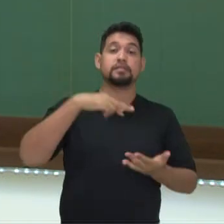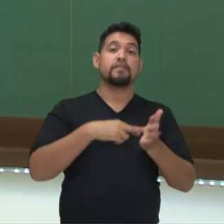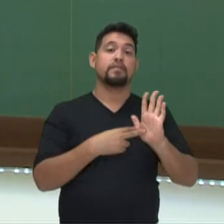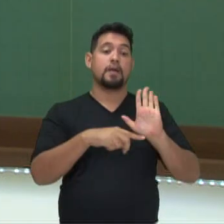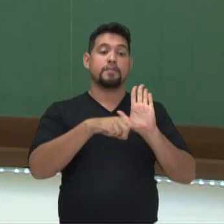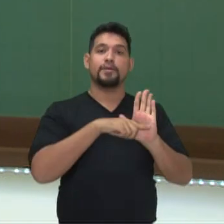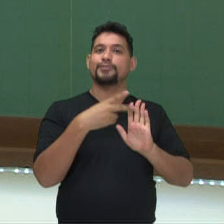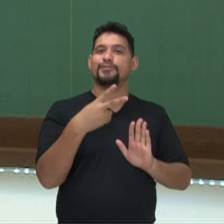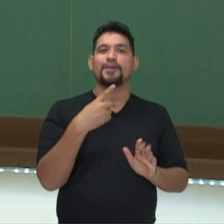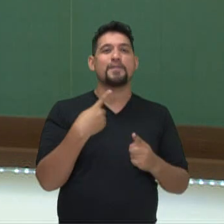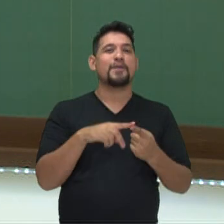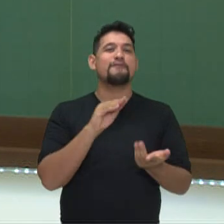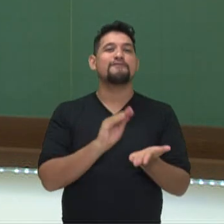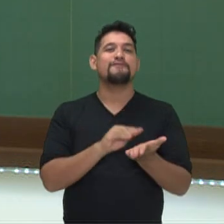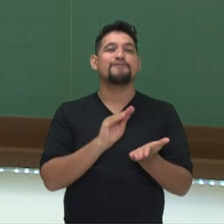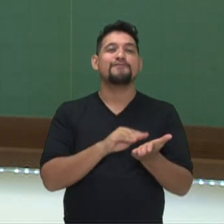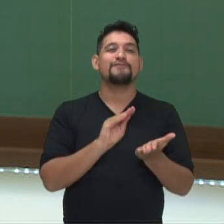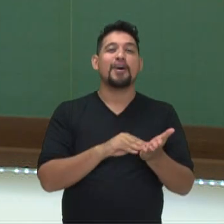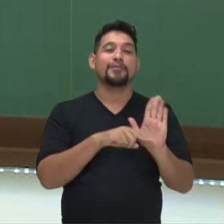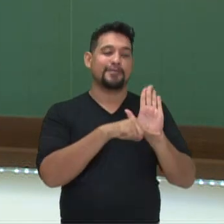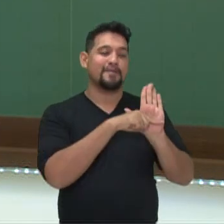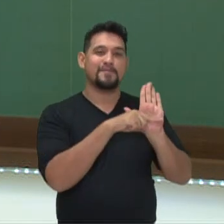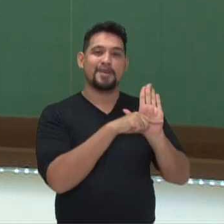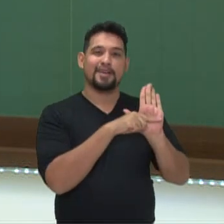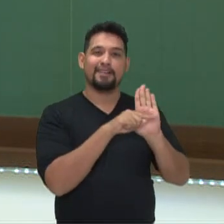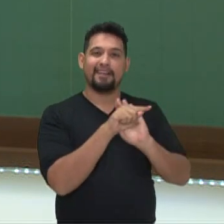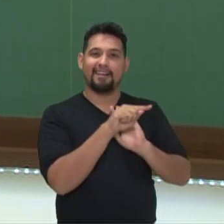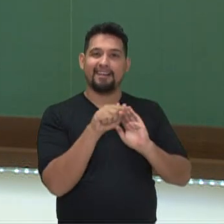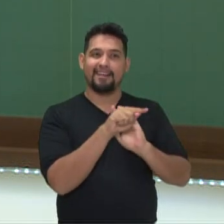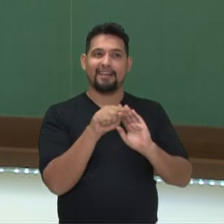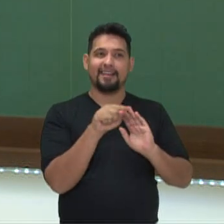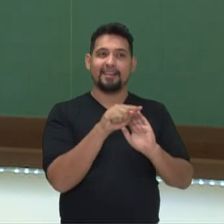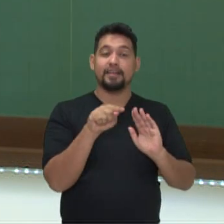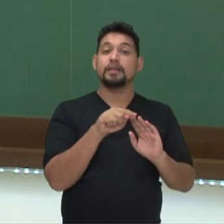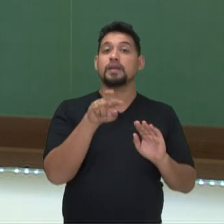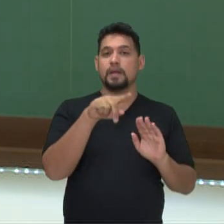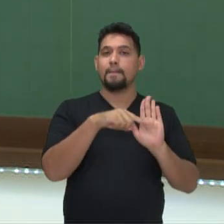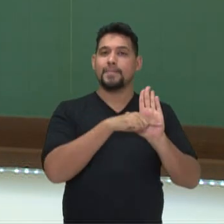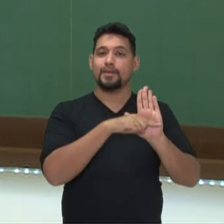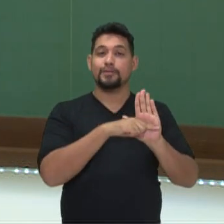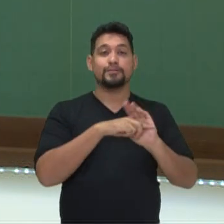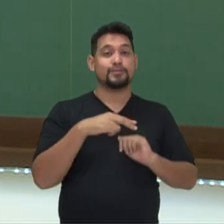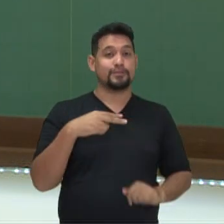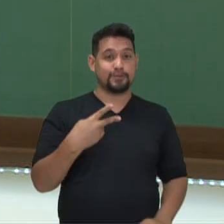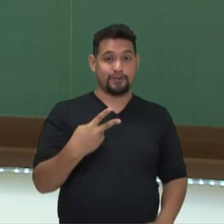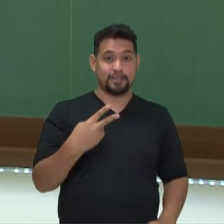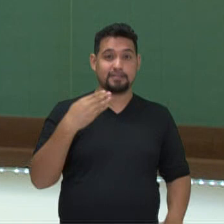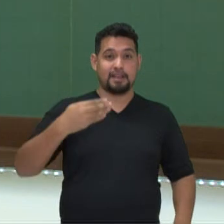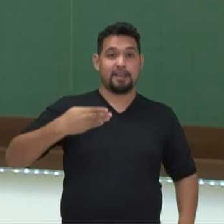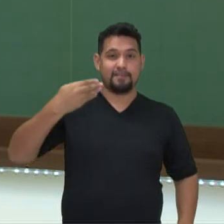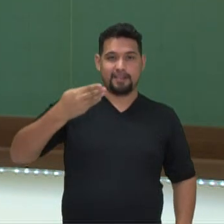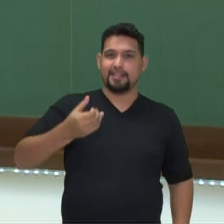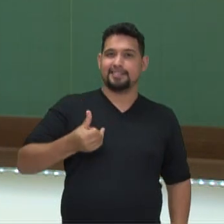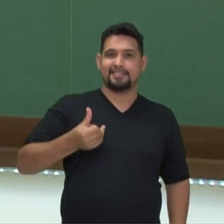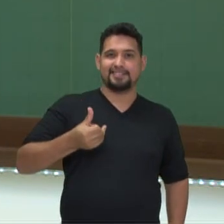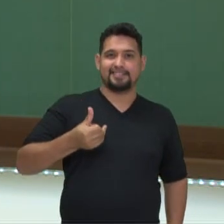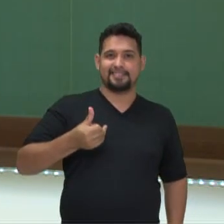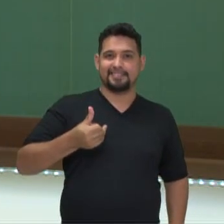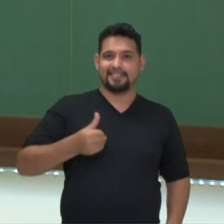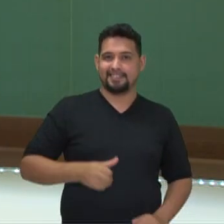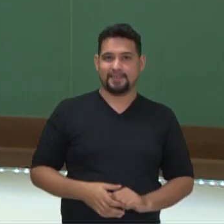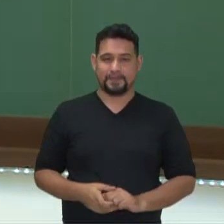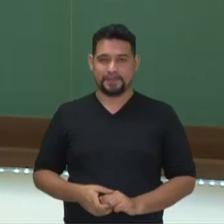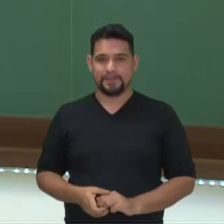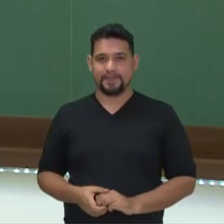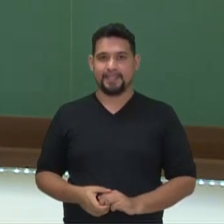2, aqui está faltando um sinalzinho de menos, tá? É igual a menos 2 elevado à sexta potência,